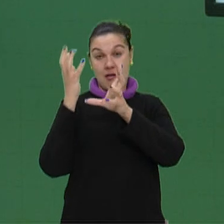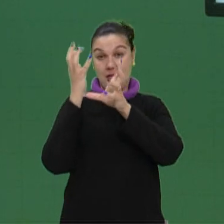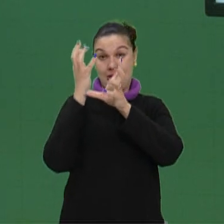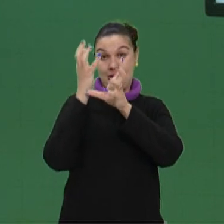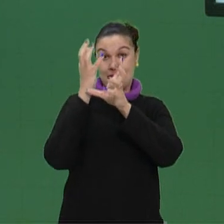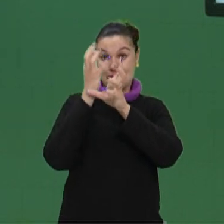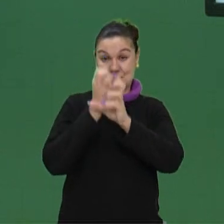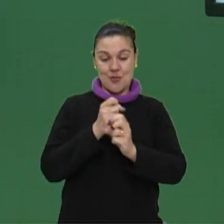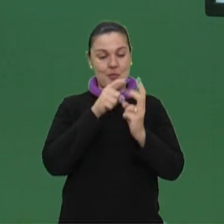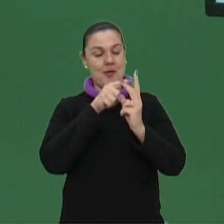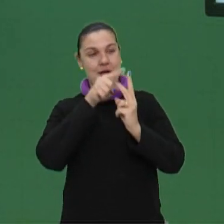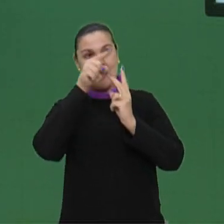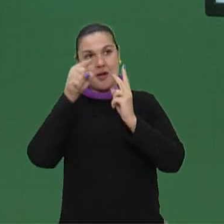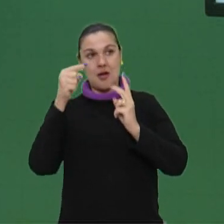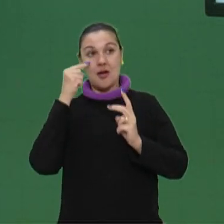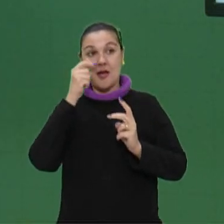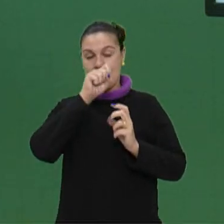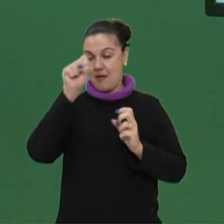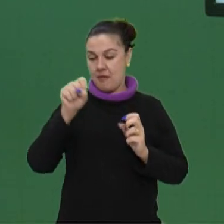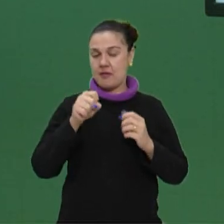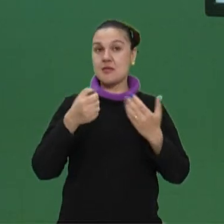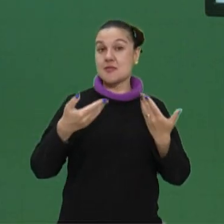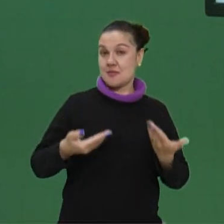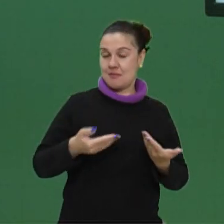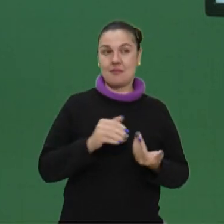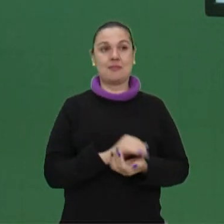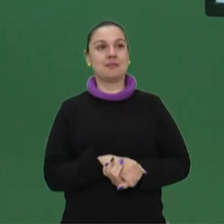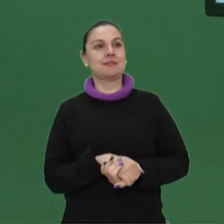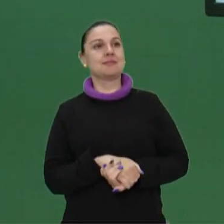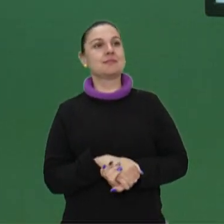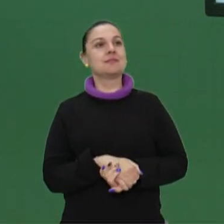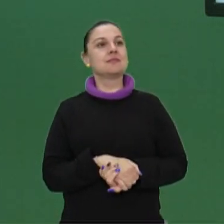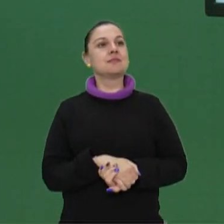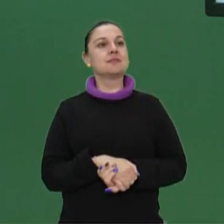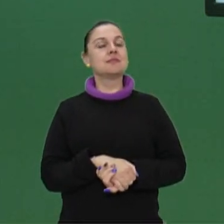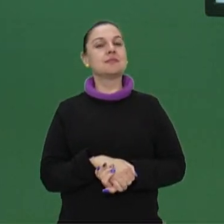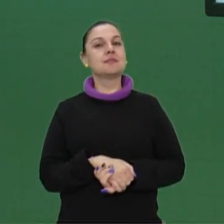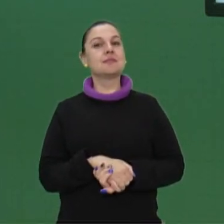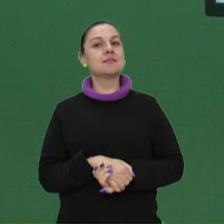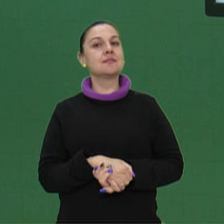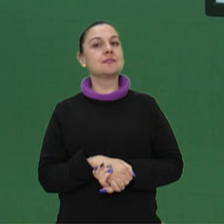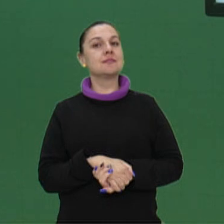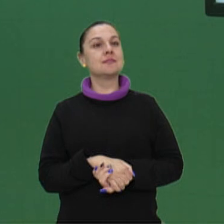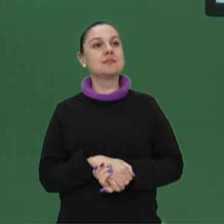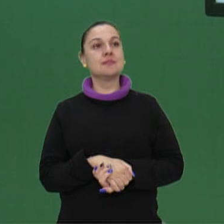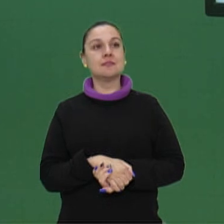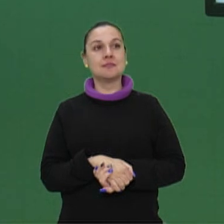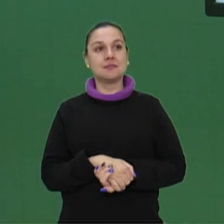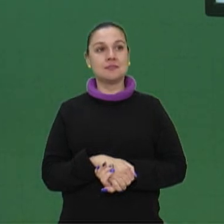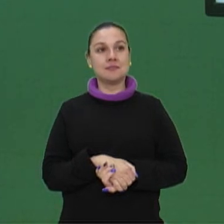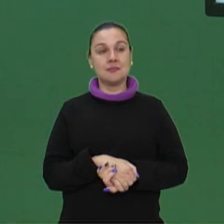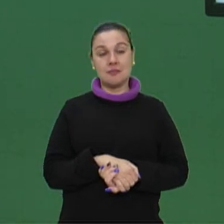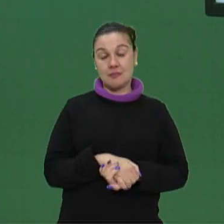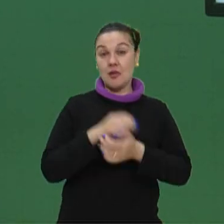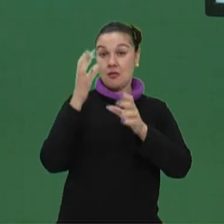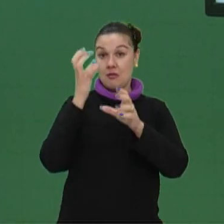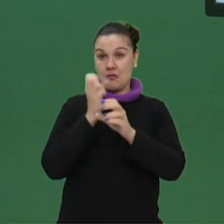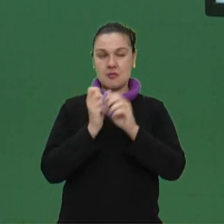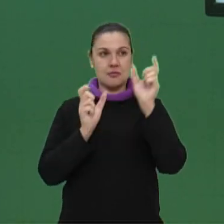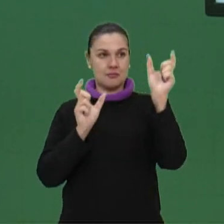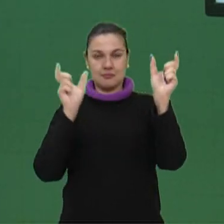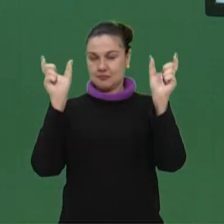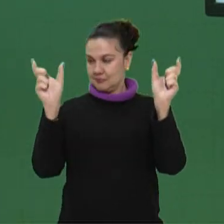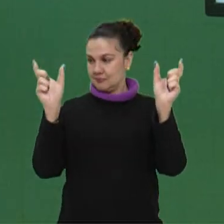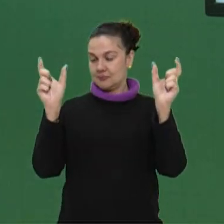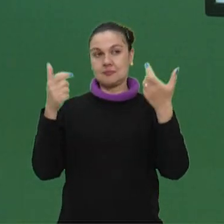das raízes, né? Então, eu vou colocar aqui a soma S, né? A soma S, eu vou somar esse com